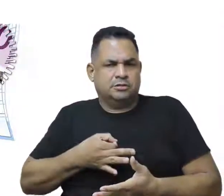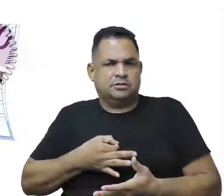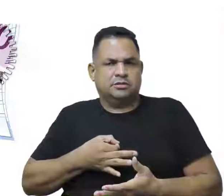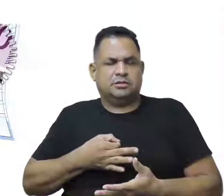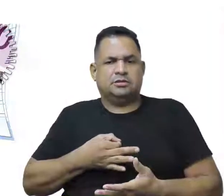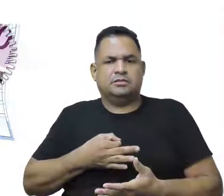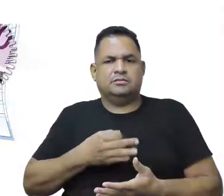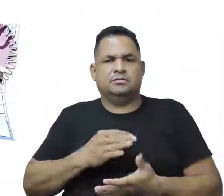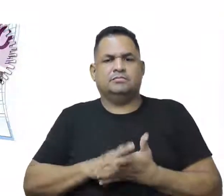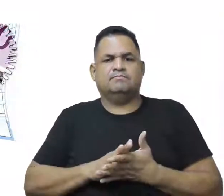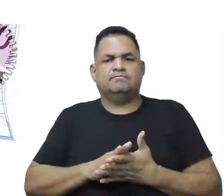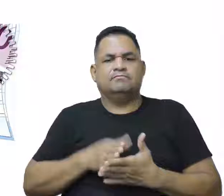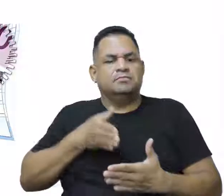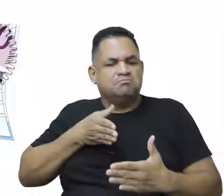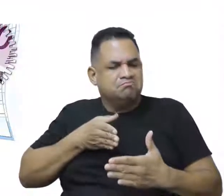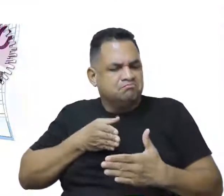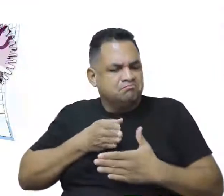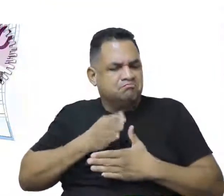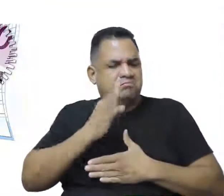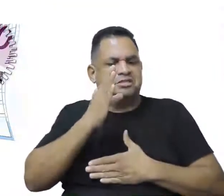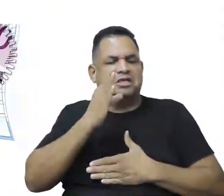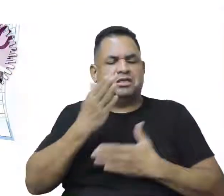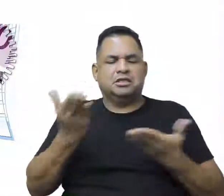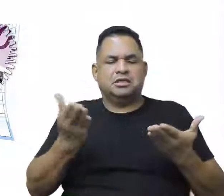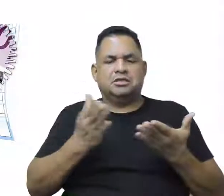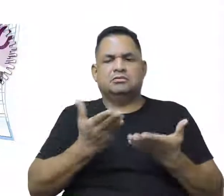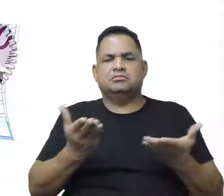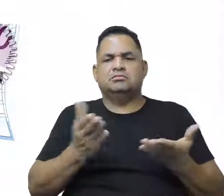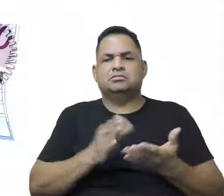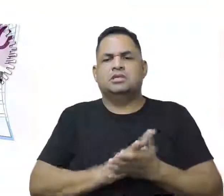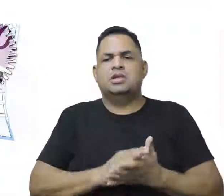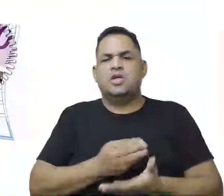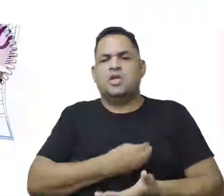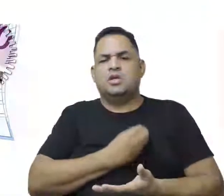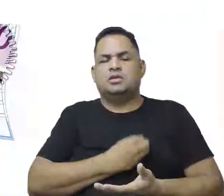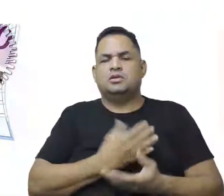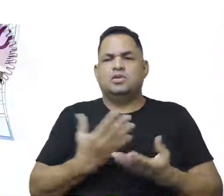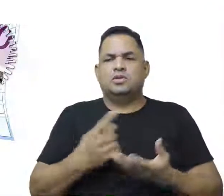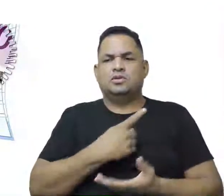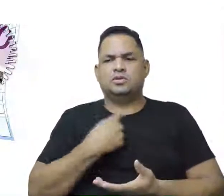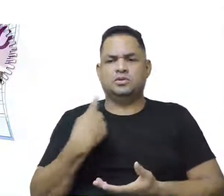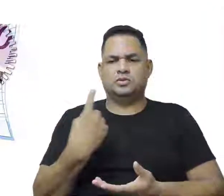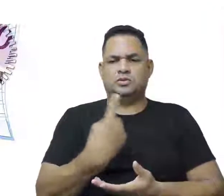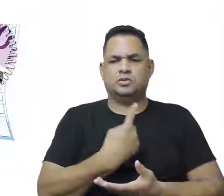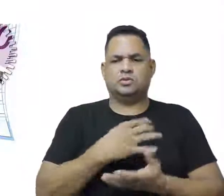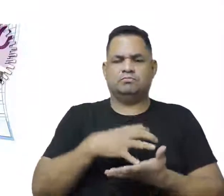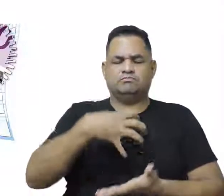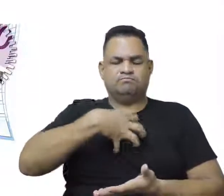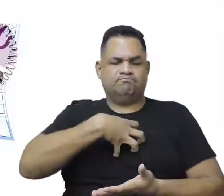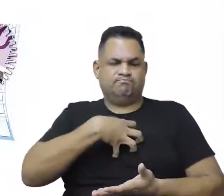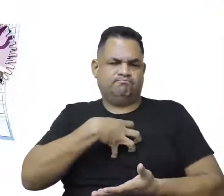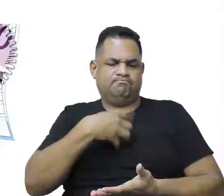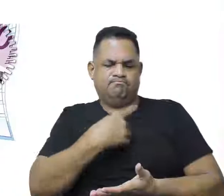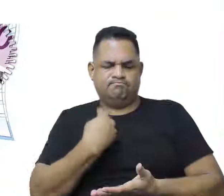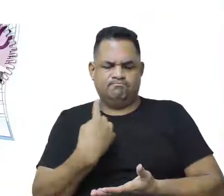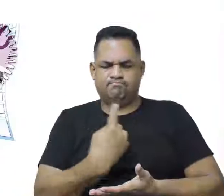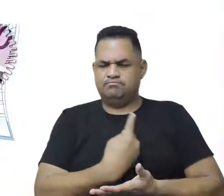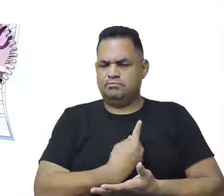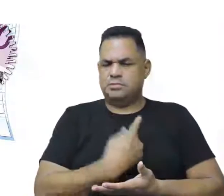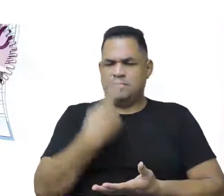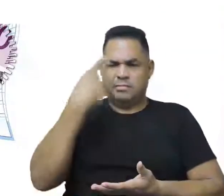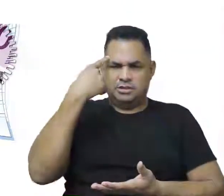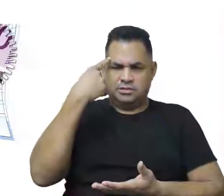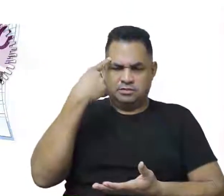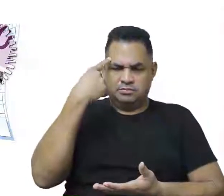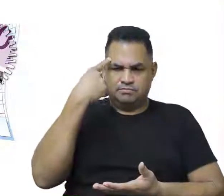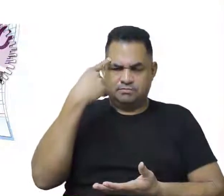que isso passou para a nossa vida, o nosso modo de viver, o nosso modo de sentir, o nosso modo de